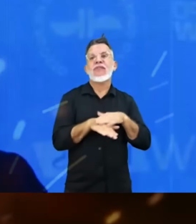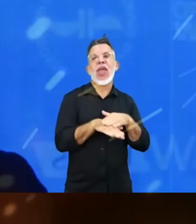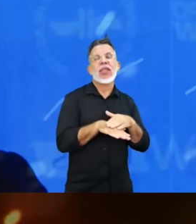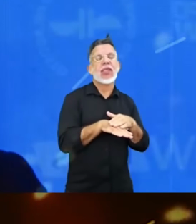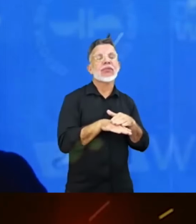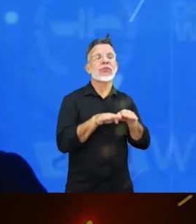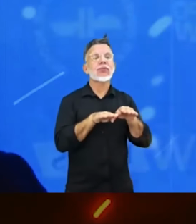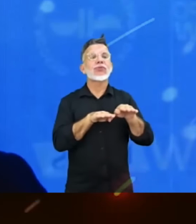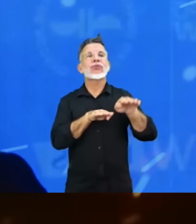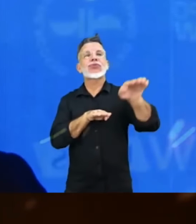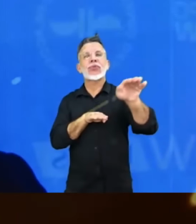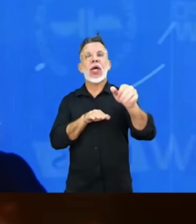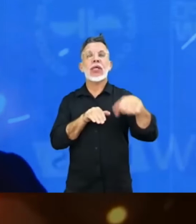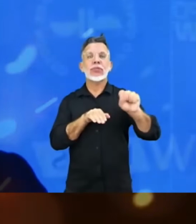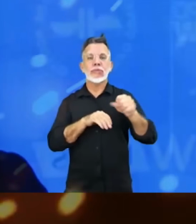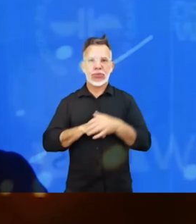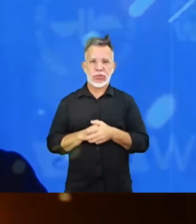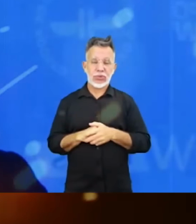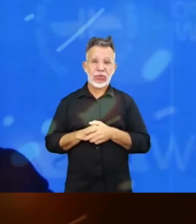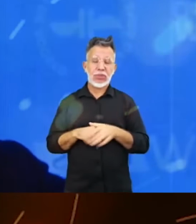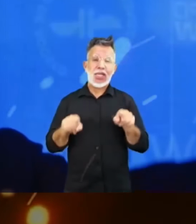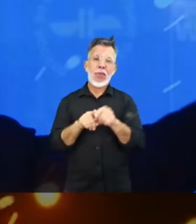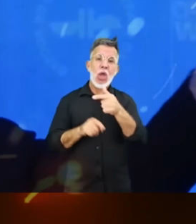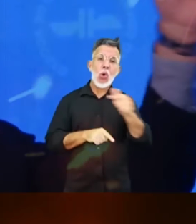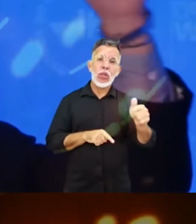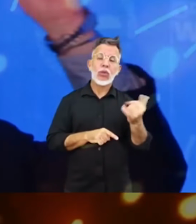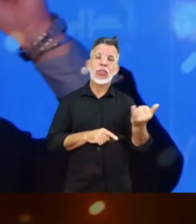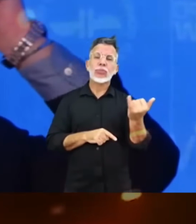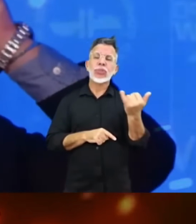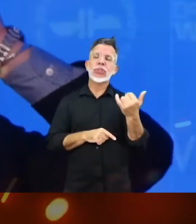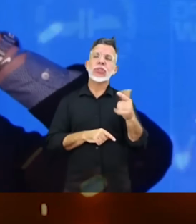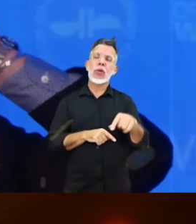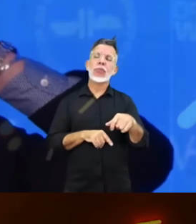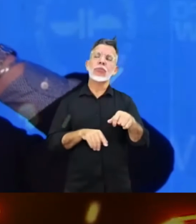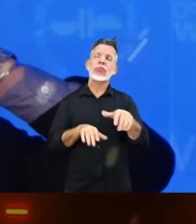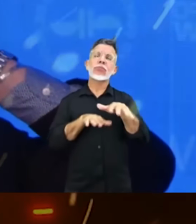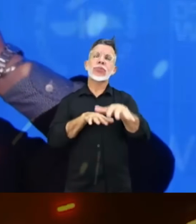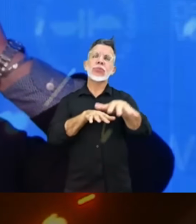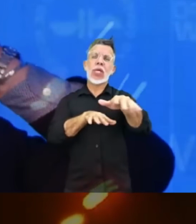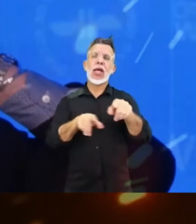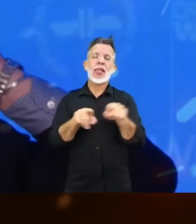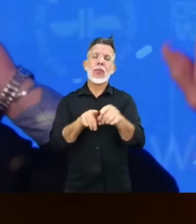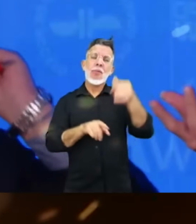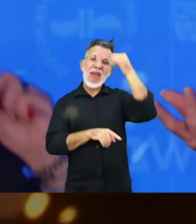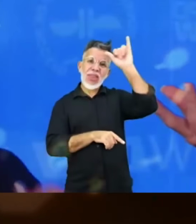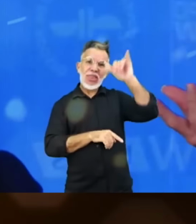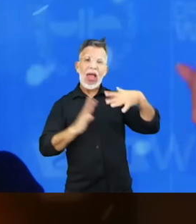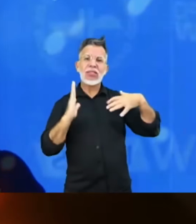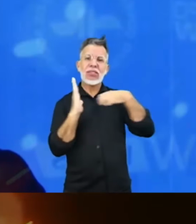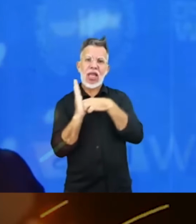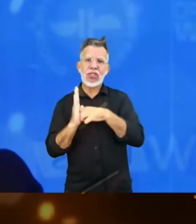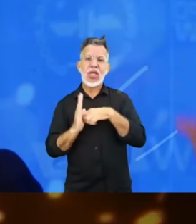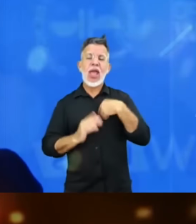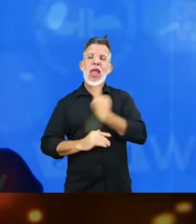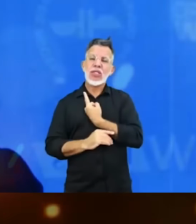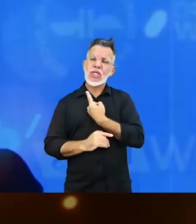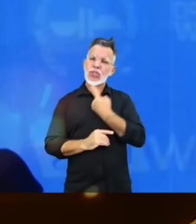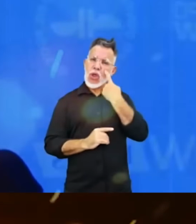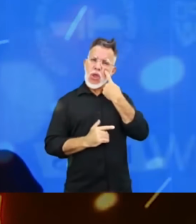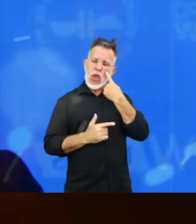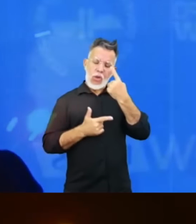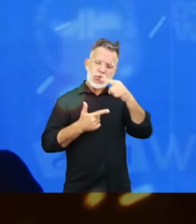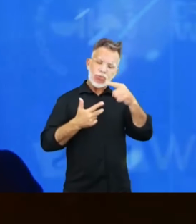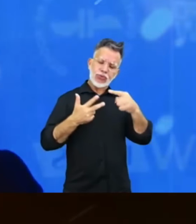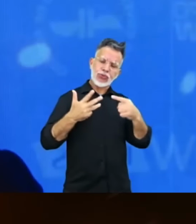sentido Outro ponto importante pra mobilidade que também vai evitar acidentes é a gente rever todas as rotas